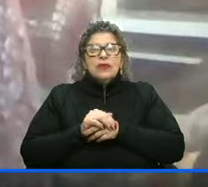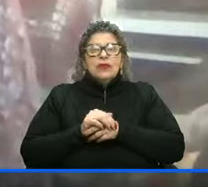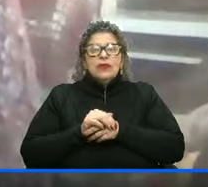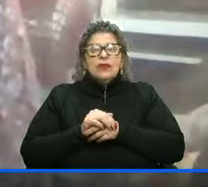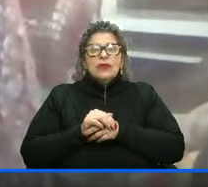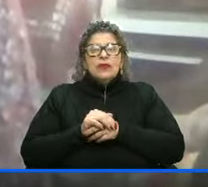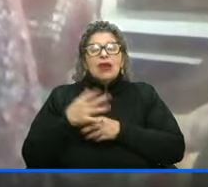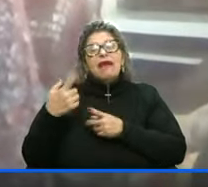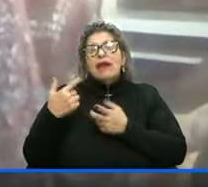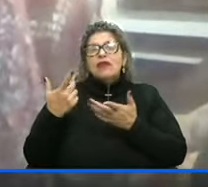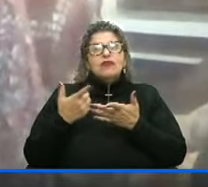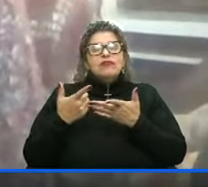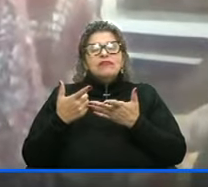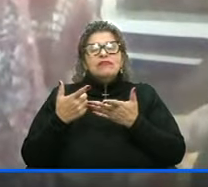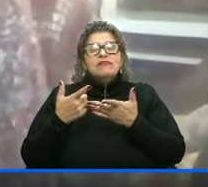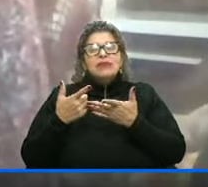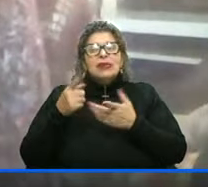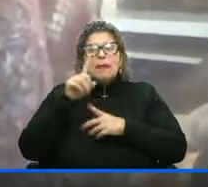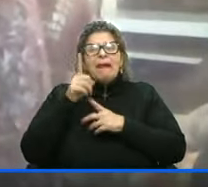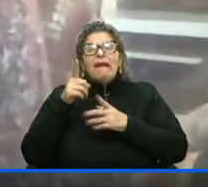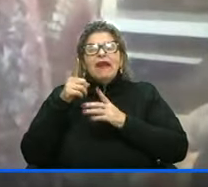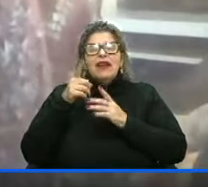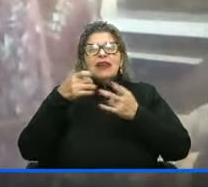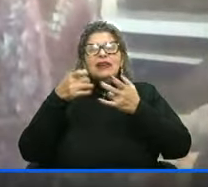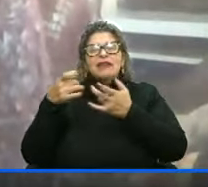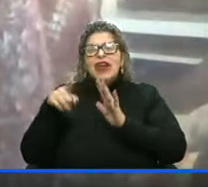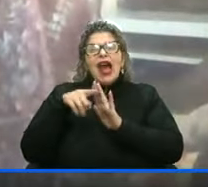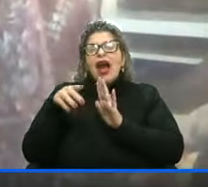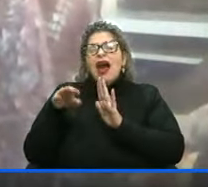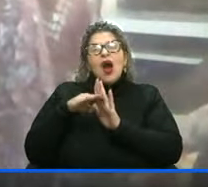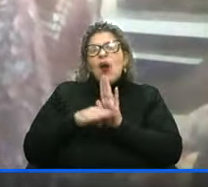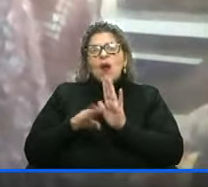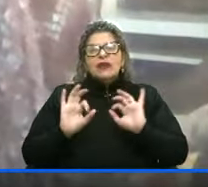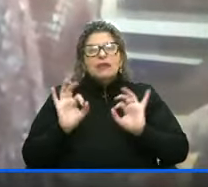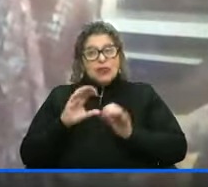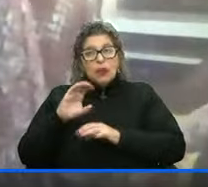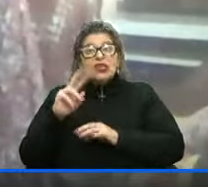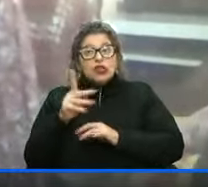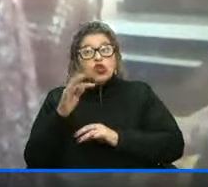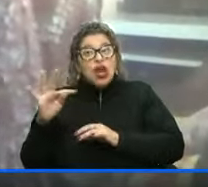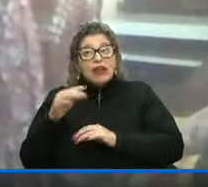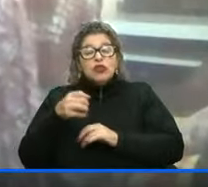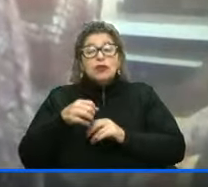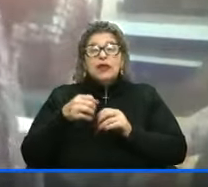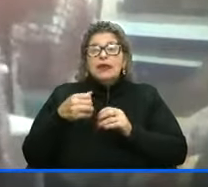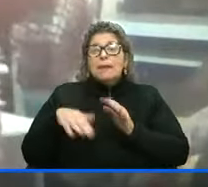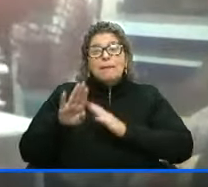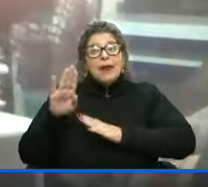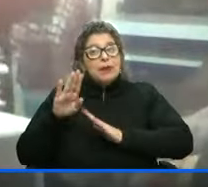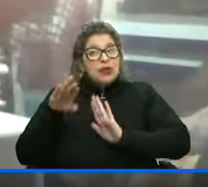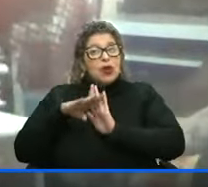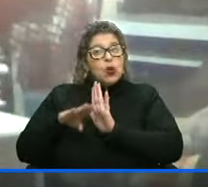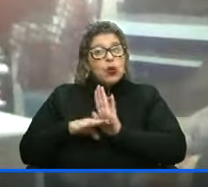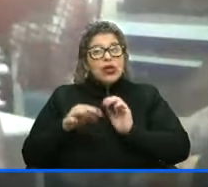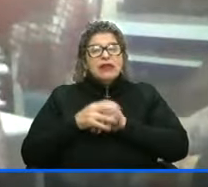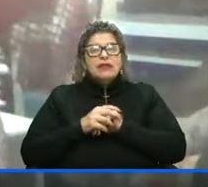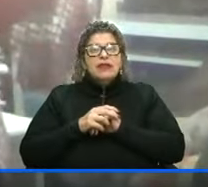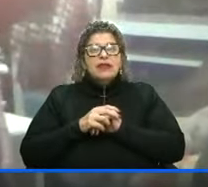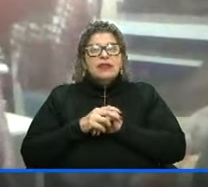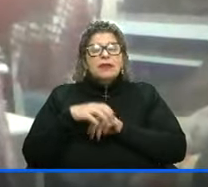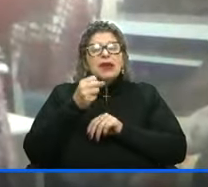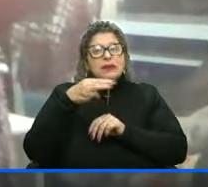não eu determinar a ordem. Então, se vocês puderem, se coloquem no chat, tá bem? Para falar. Mas, Ismed, diante das minhas questões aqui,